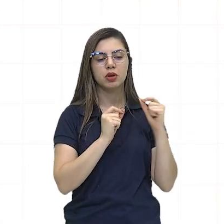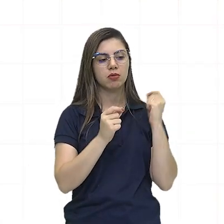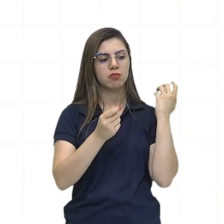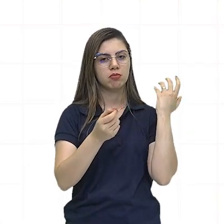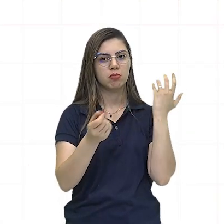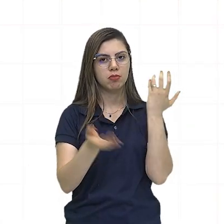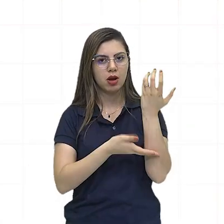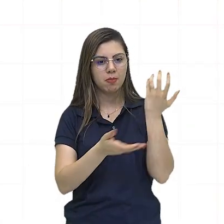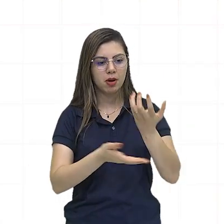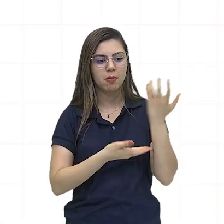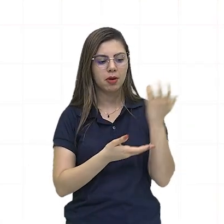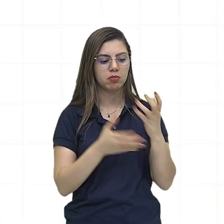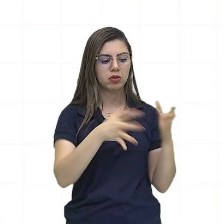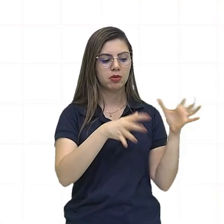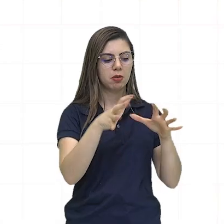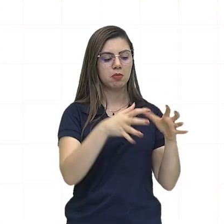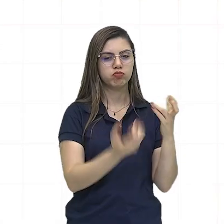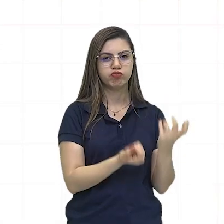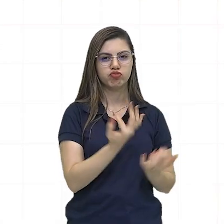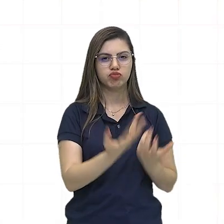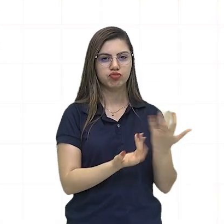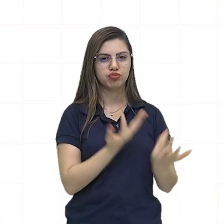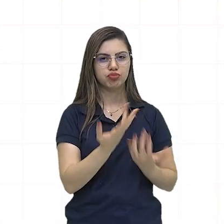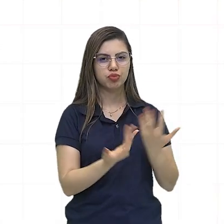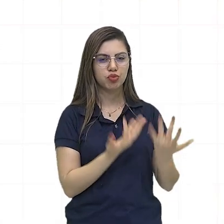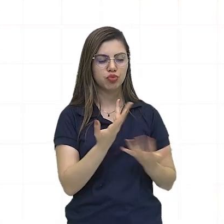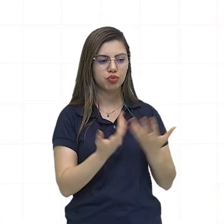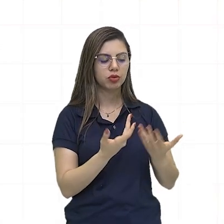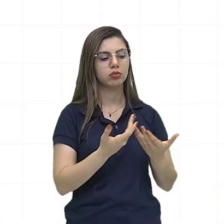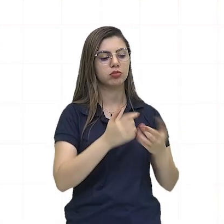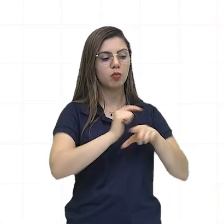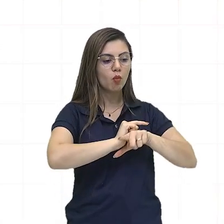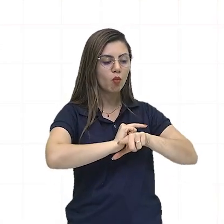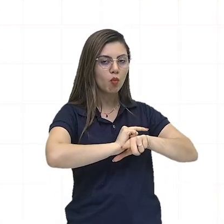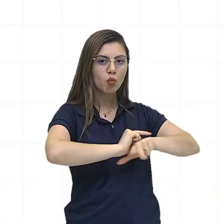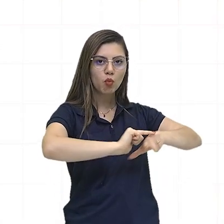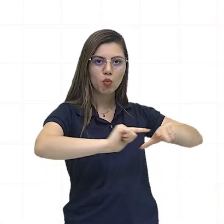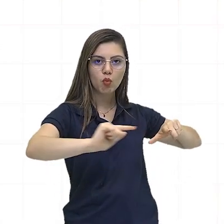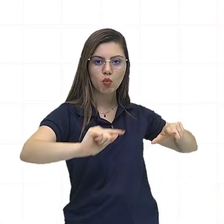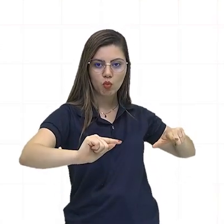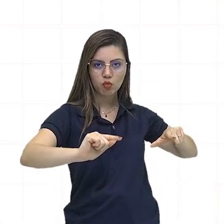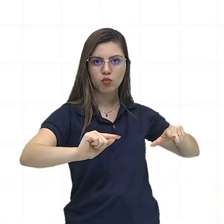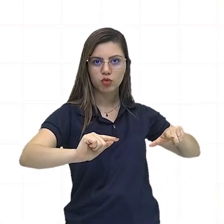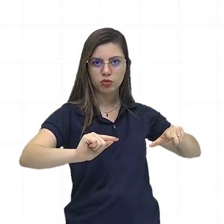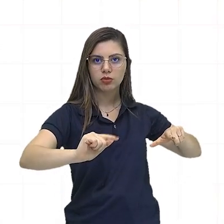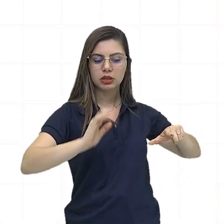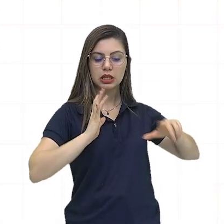troncos, de árvores, e depois ele vai limpar o terreno e depois ele vai ali